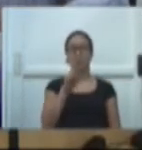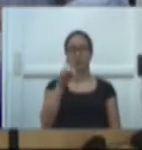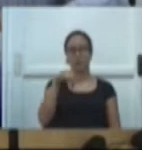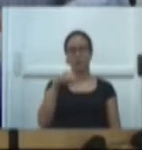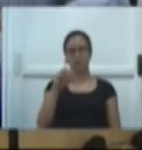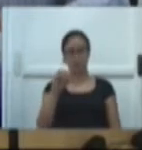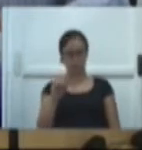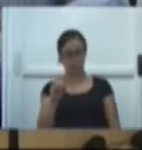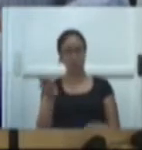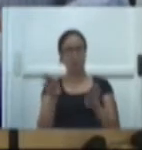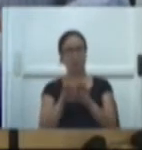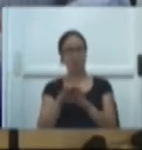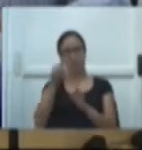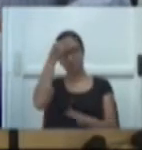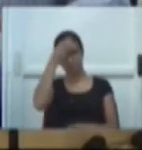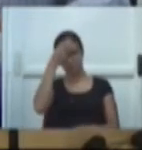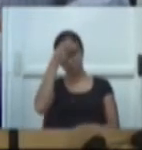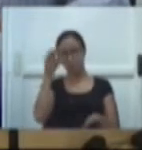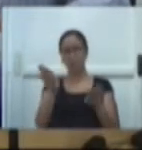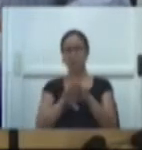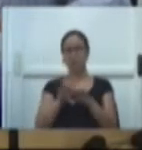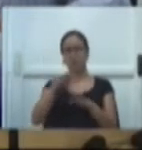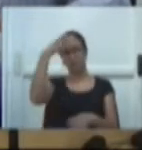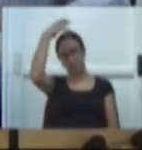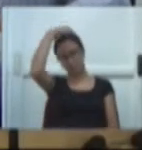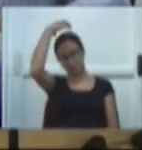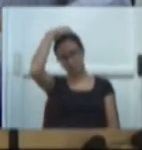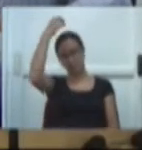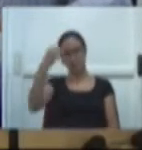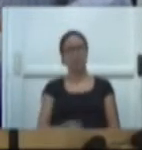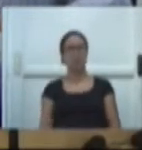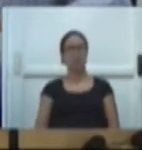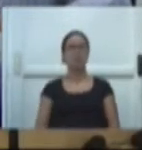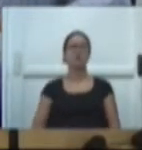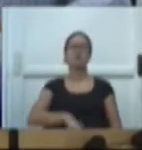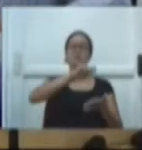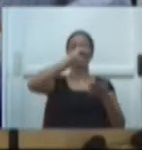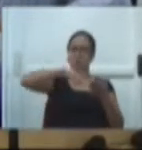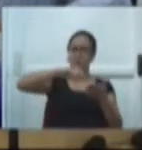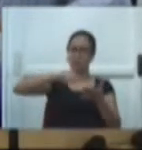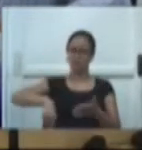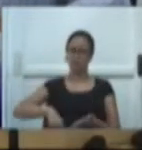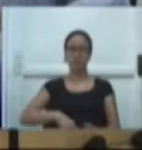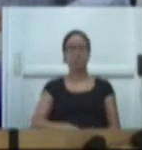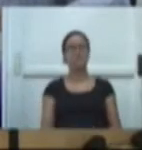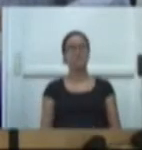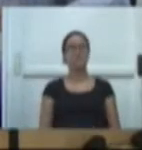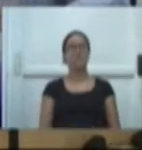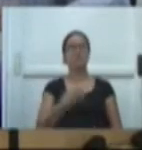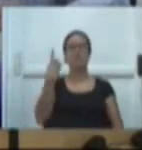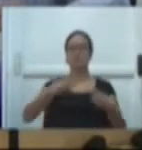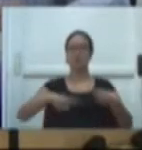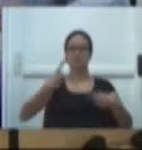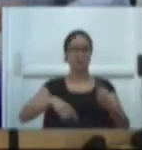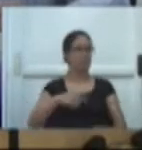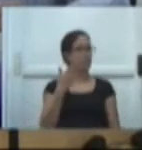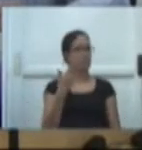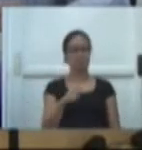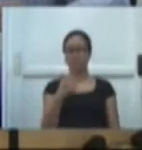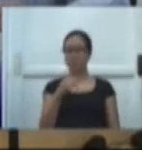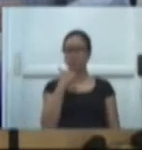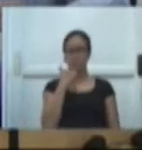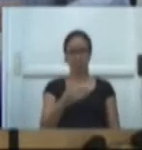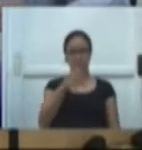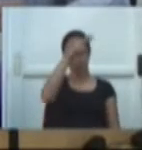Requerimento número 144, assinado pelo vereador Darcy Reis, está em discussão, não havendo, ao